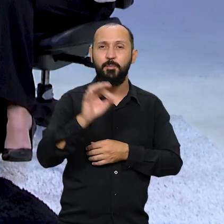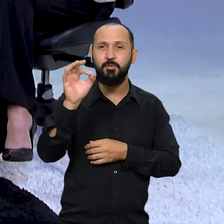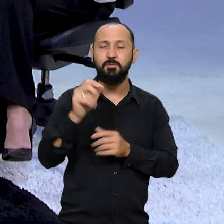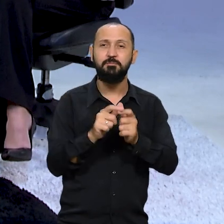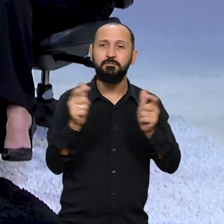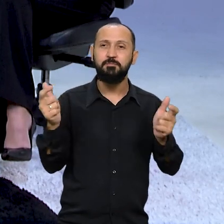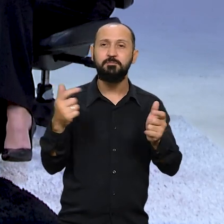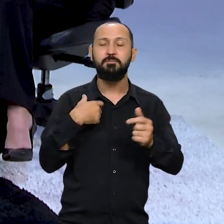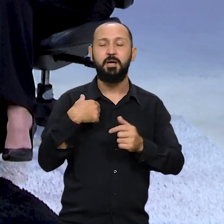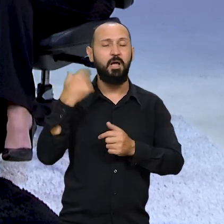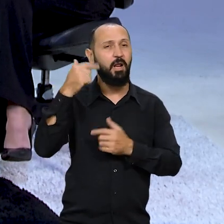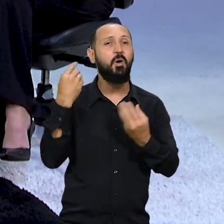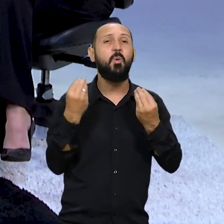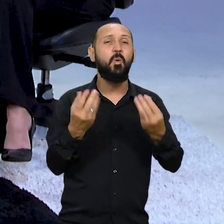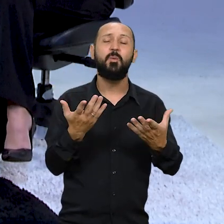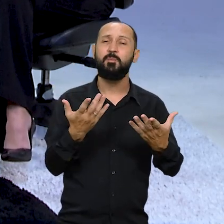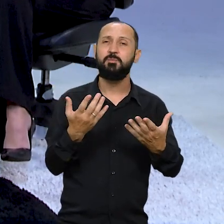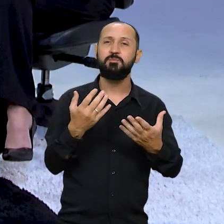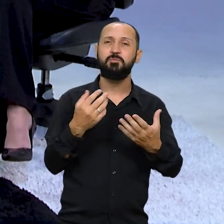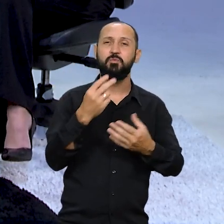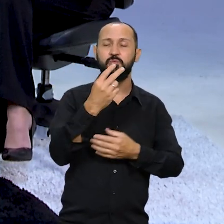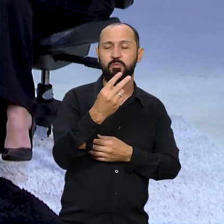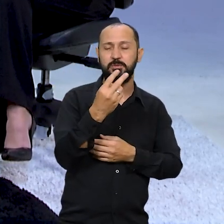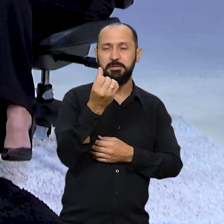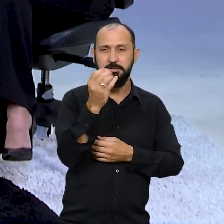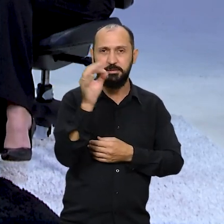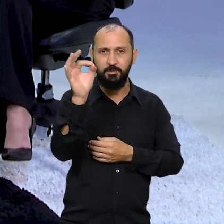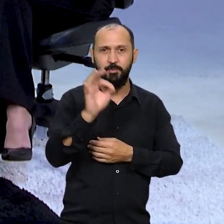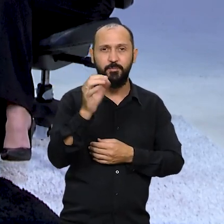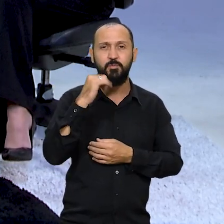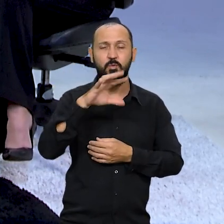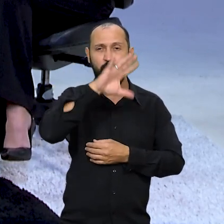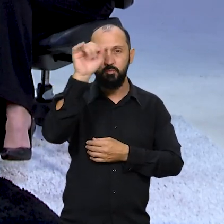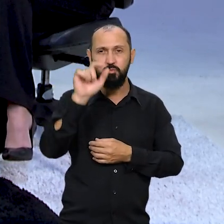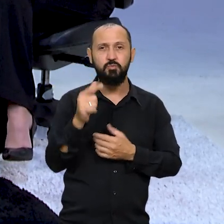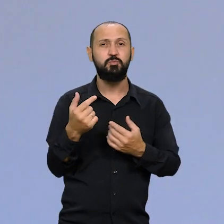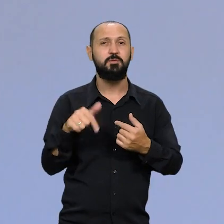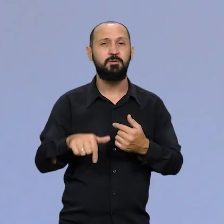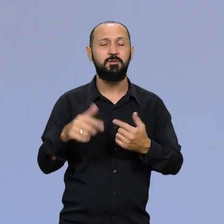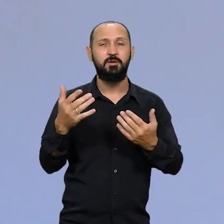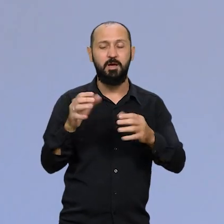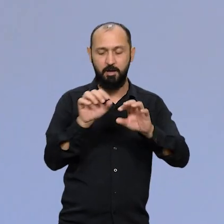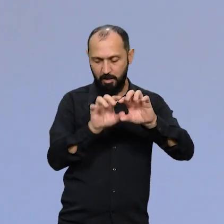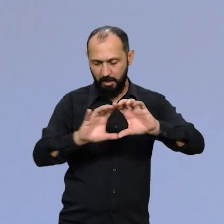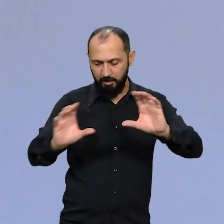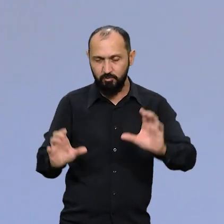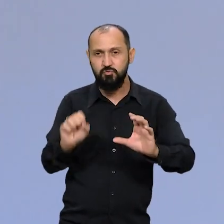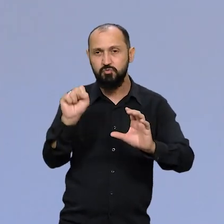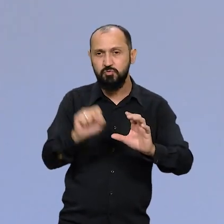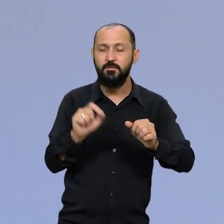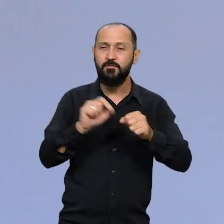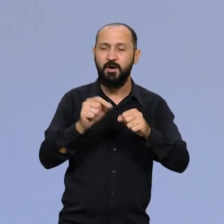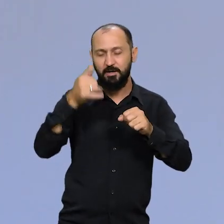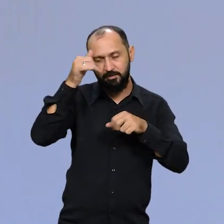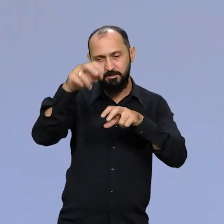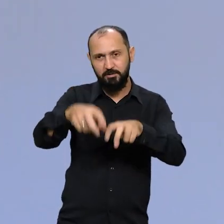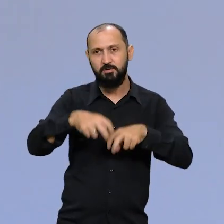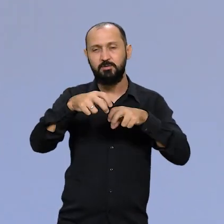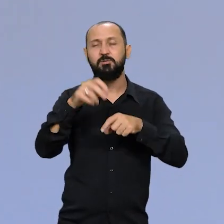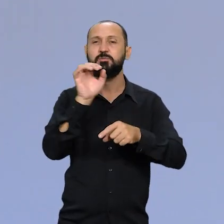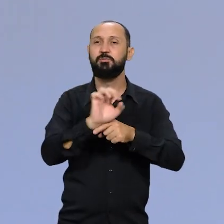ela está na nossa região que se transformou em território brasileiro pós-Guerra do Paraguai. É ali que vive o